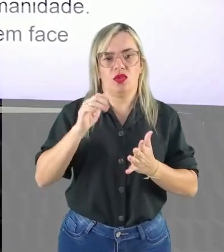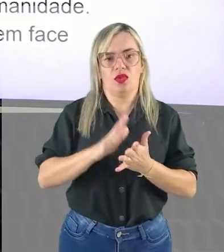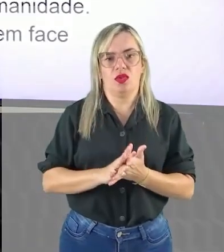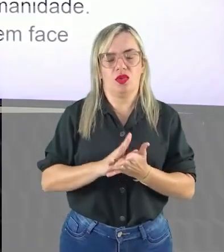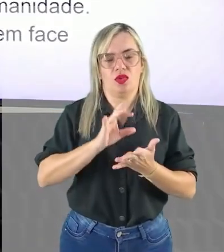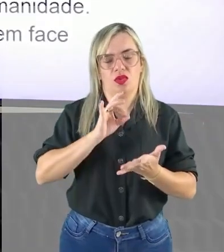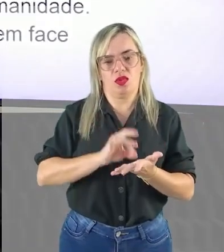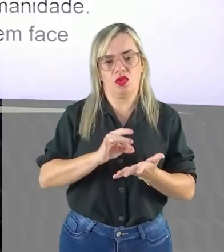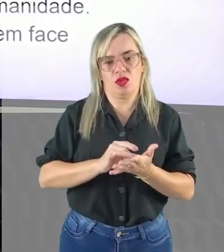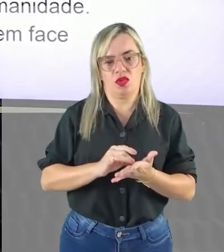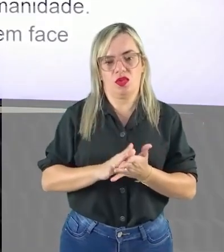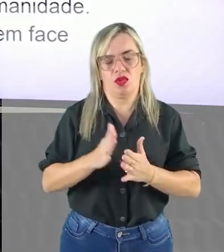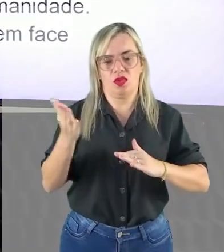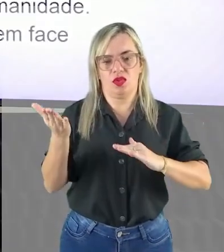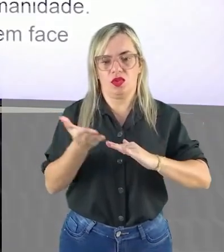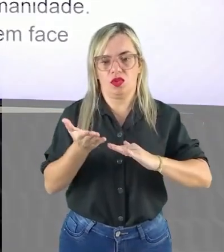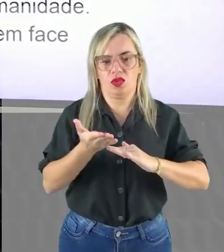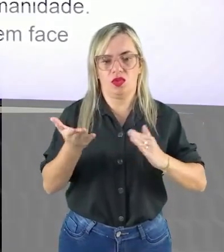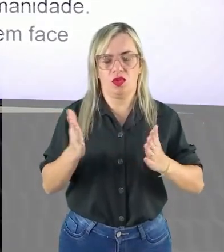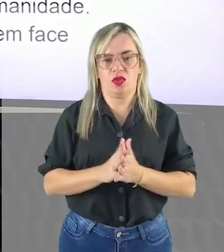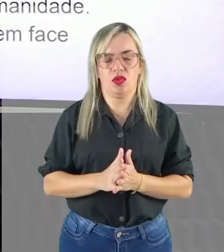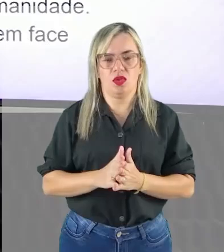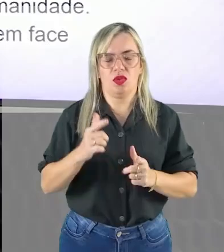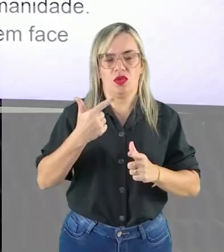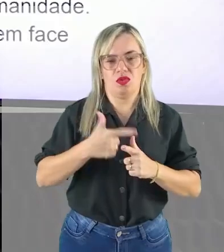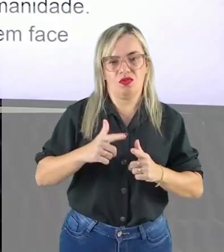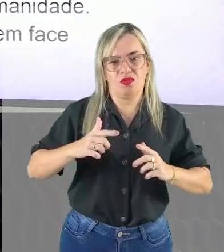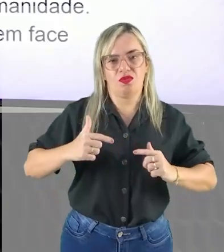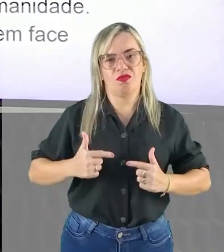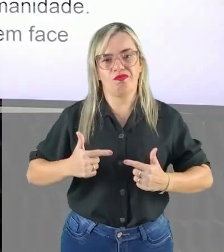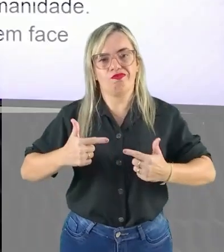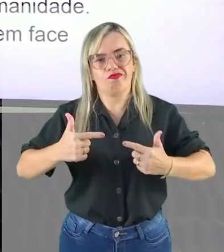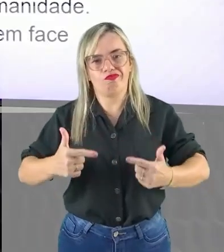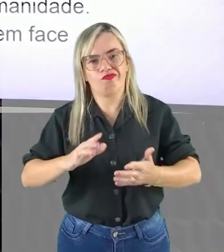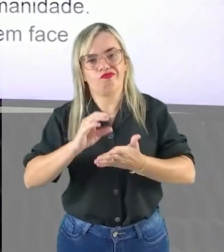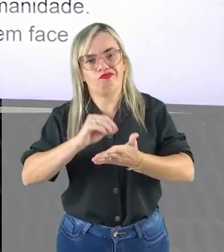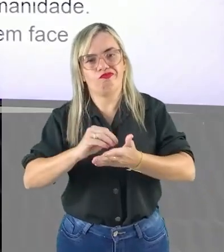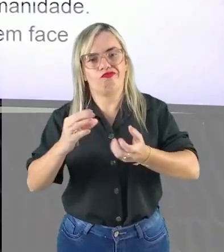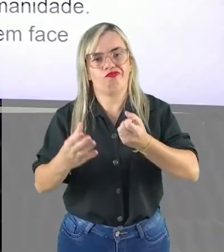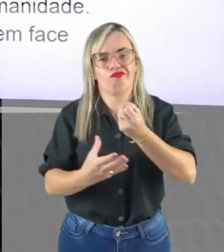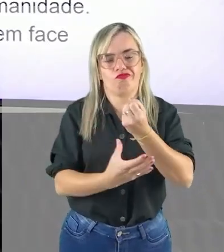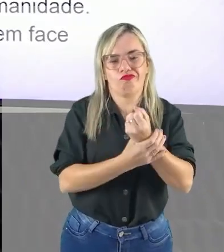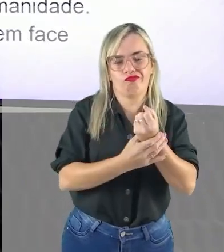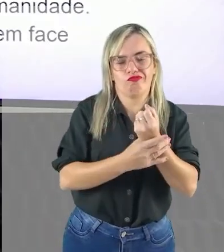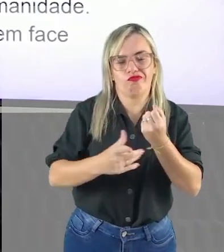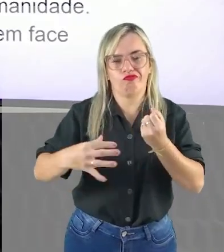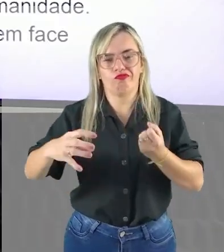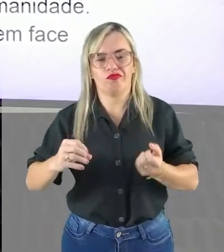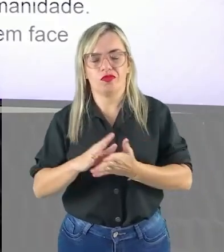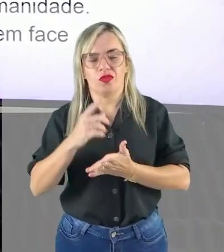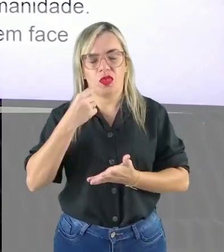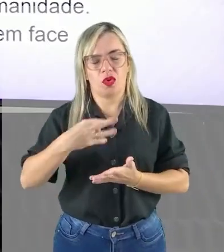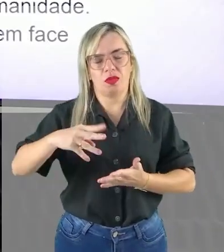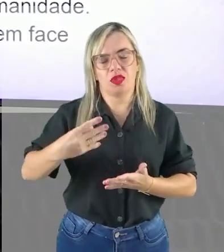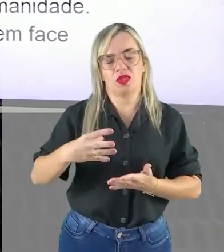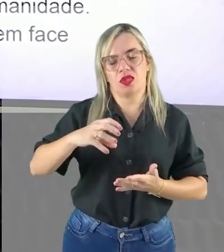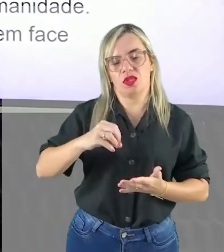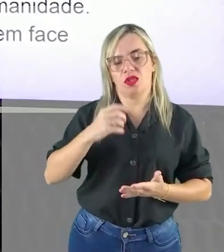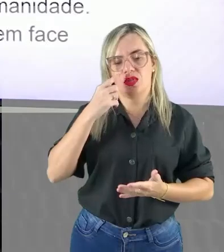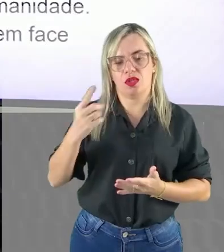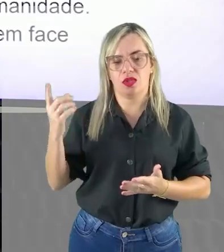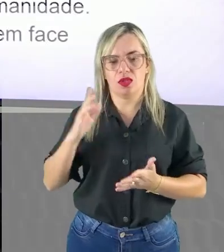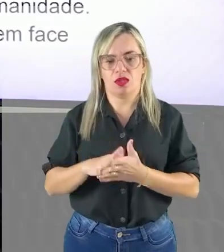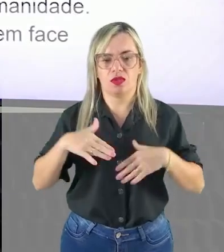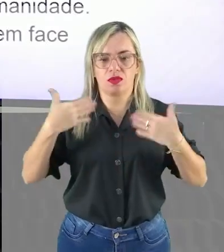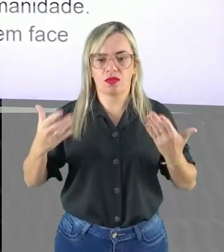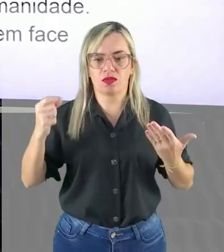as sociedades contemporâneas. Qual é a realidade? Crise, guerra, insegurança, luxo obsceno, etc. Seu efeito humorístico